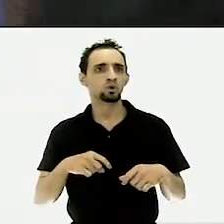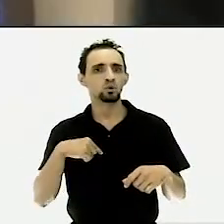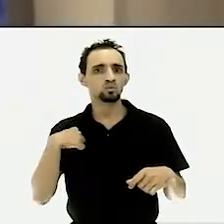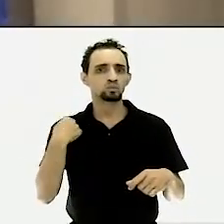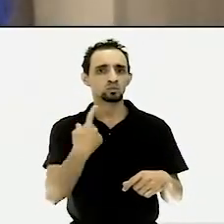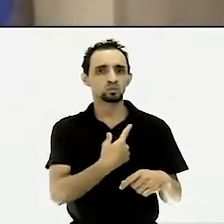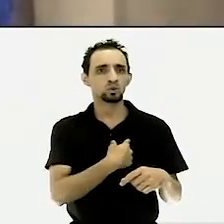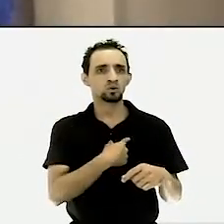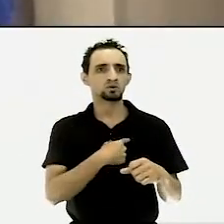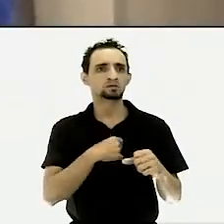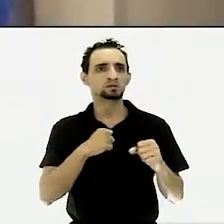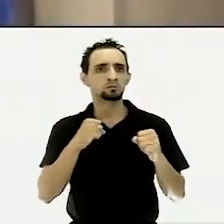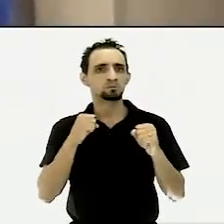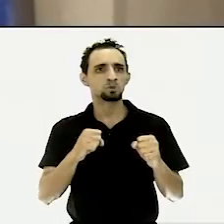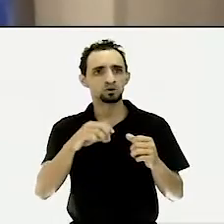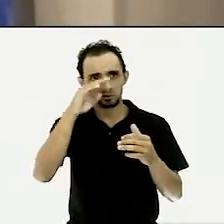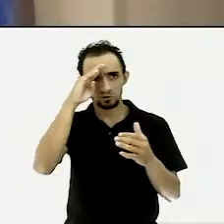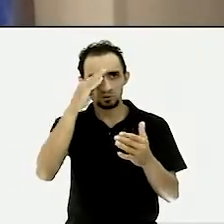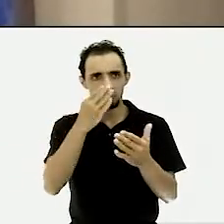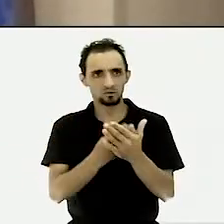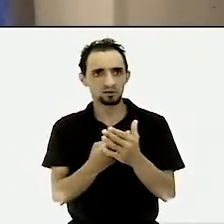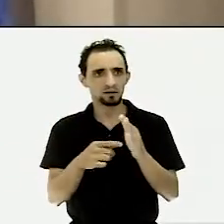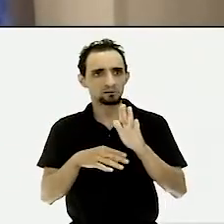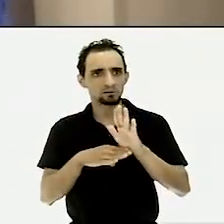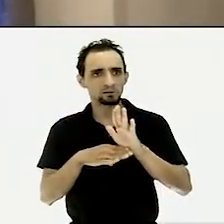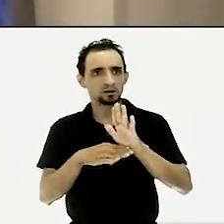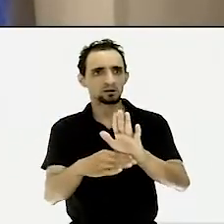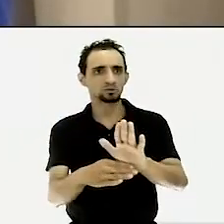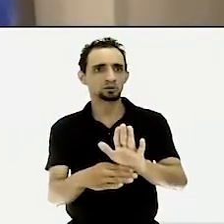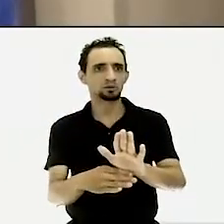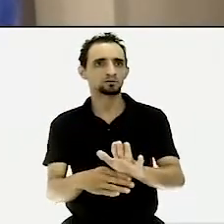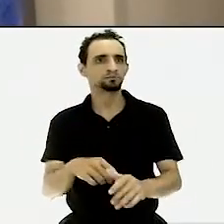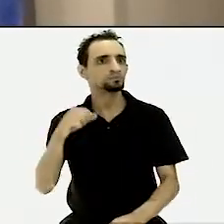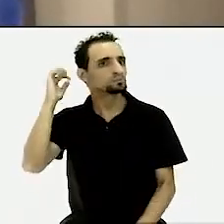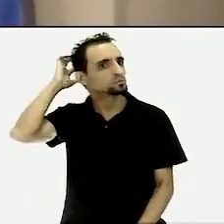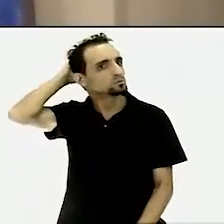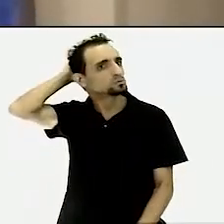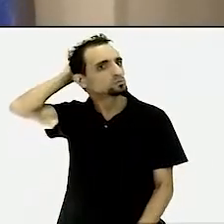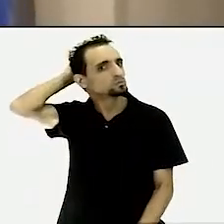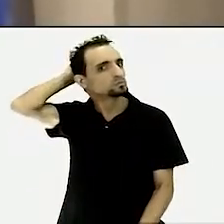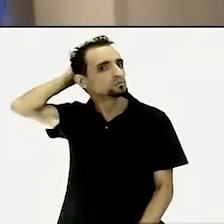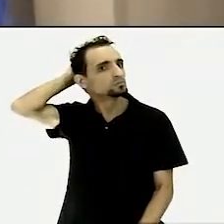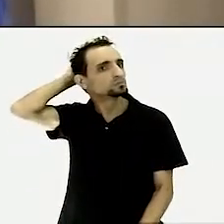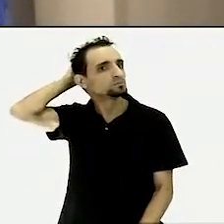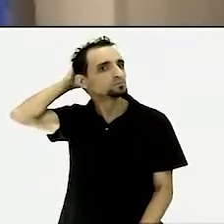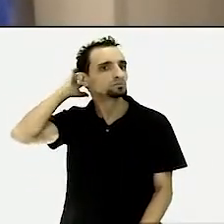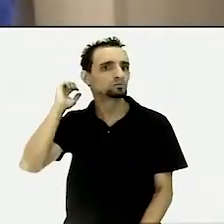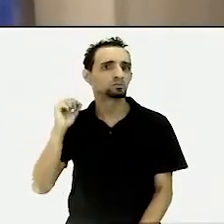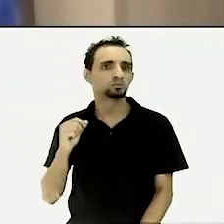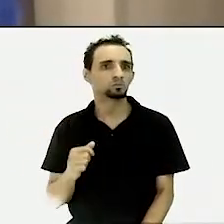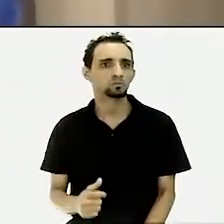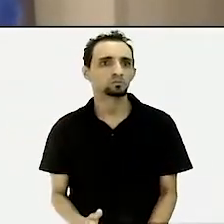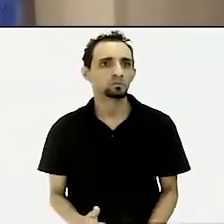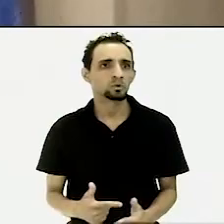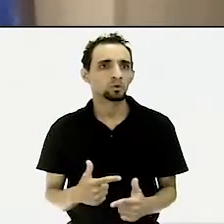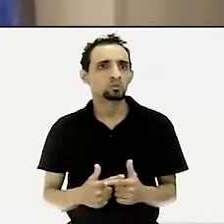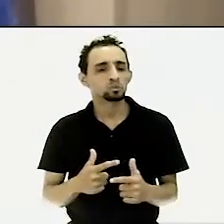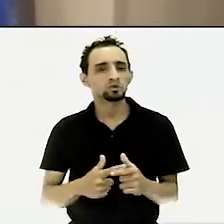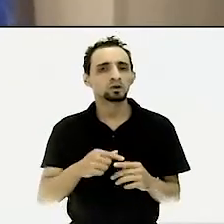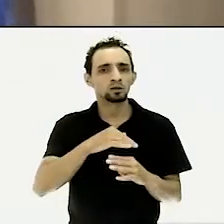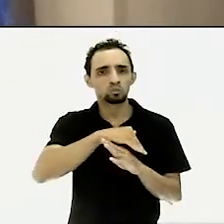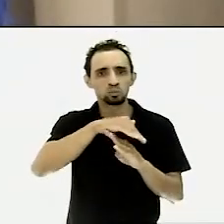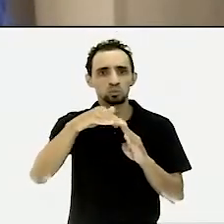gente defender aqui vocês. Como eu já disse, não ouvi do prefeito, como o Auro disse, mas estou ouvindo um zum, zum, zum, mais um zum,